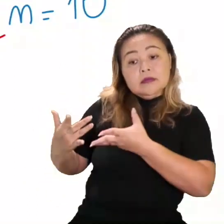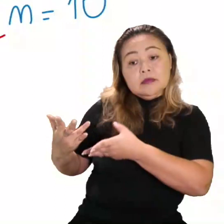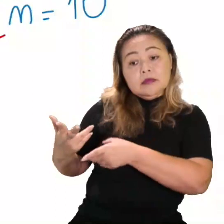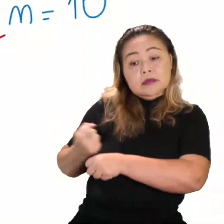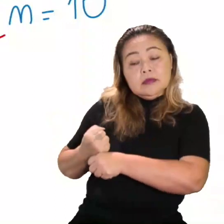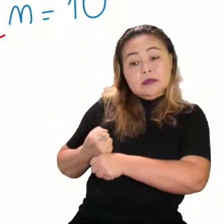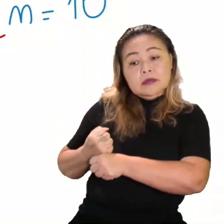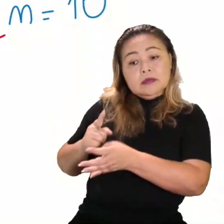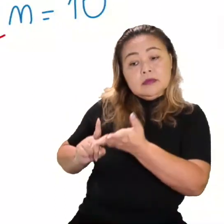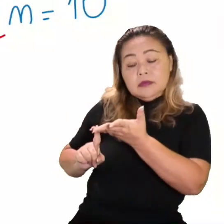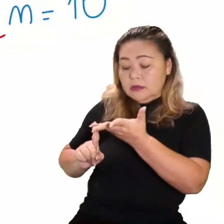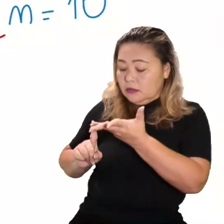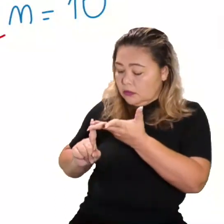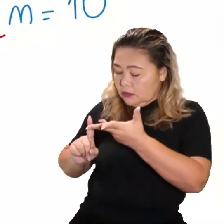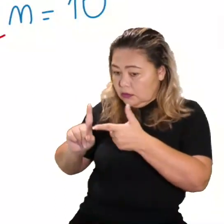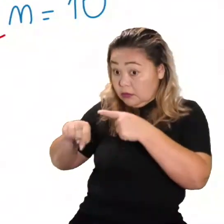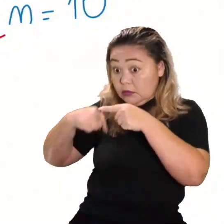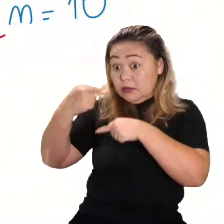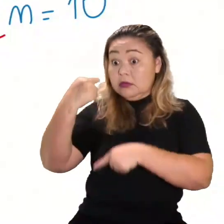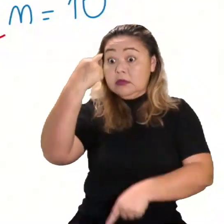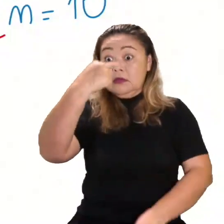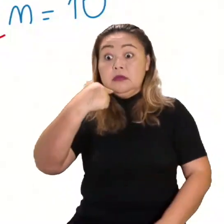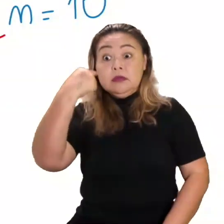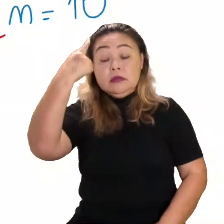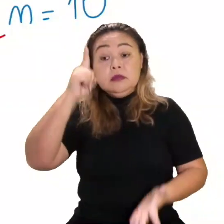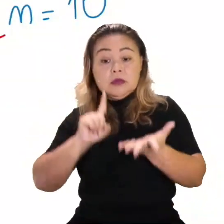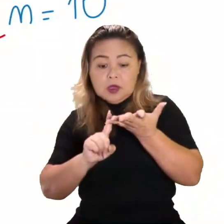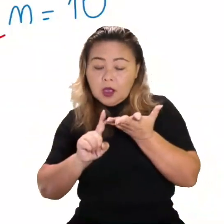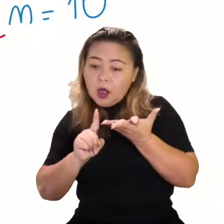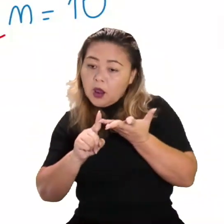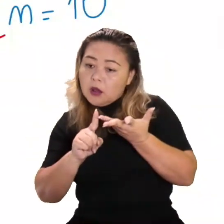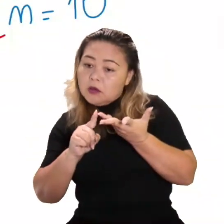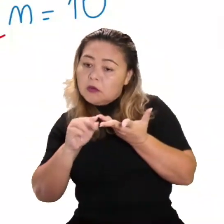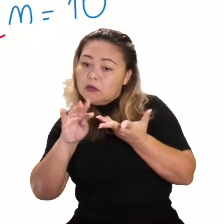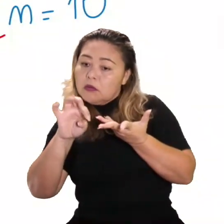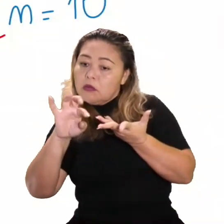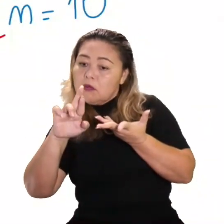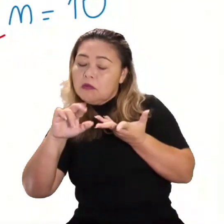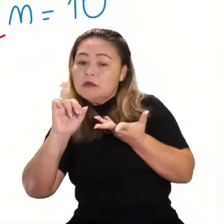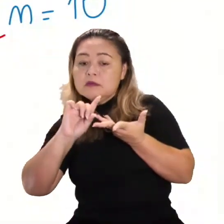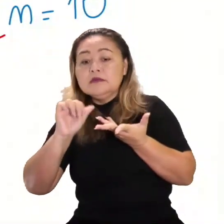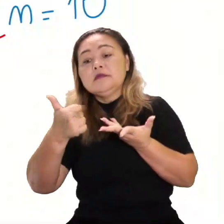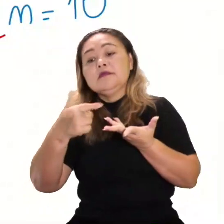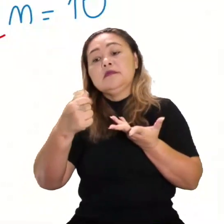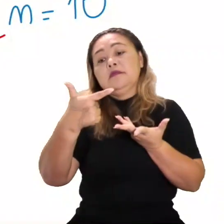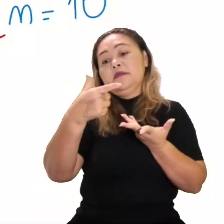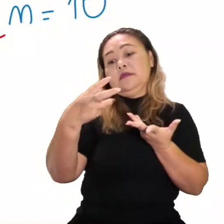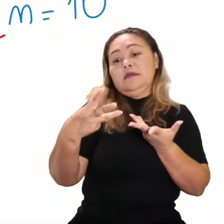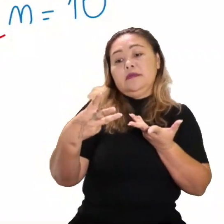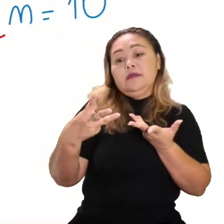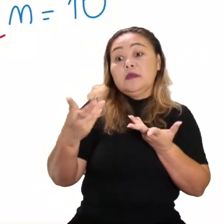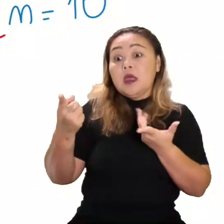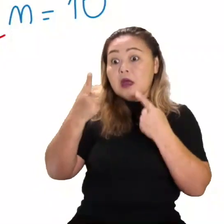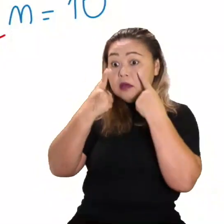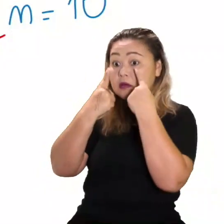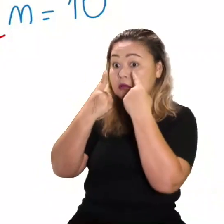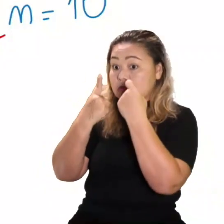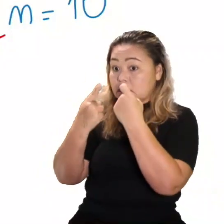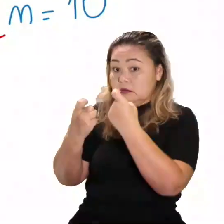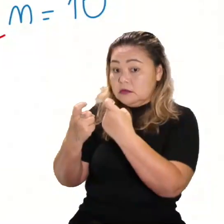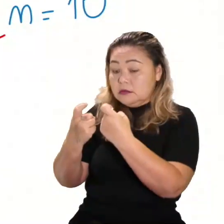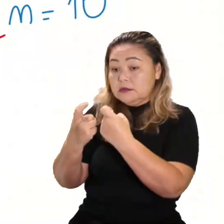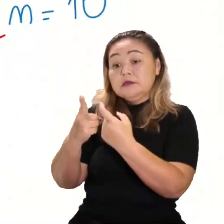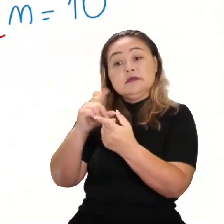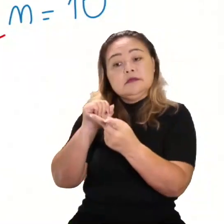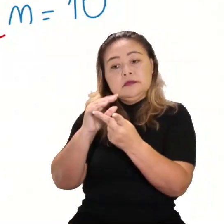né? Após 10 horas, a quantidade de bactérias 1023. é 1023. E olha só que interessante, as